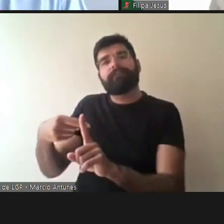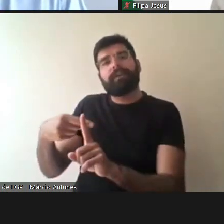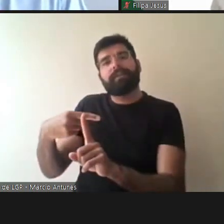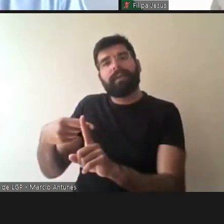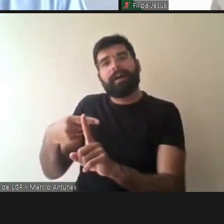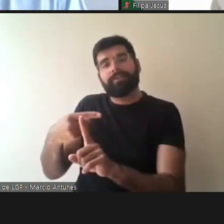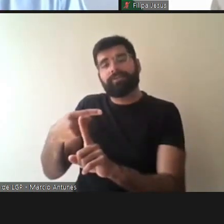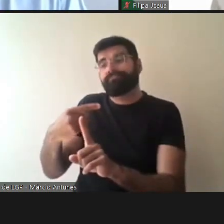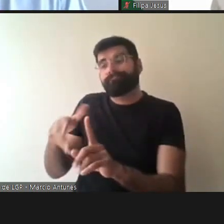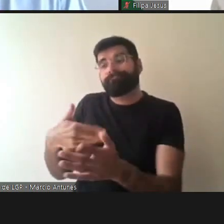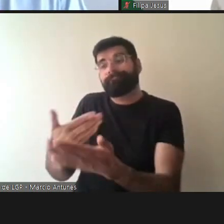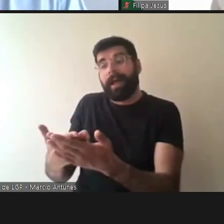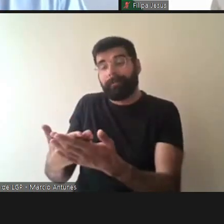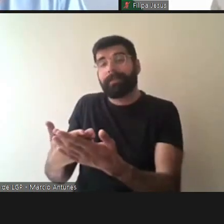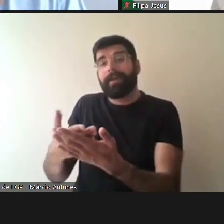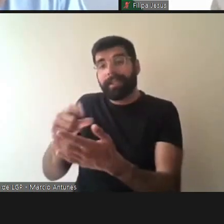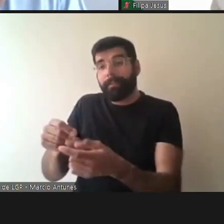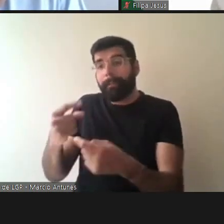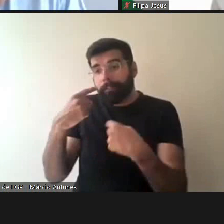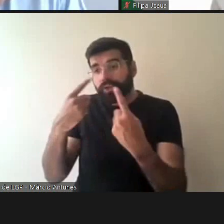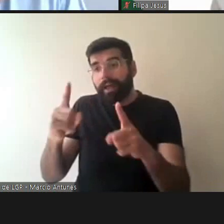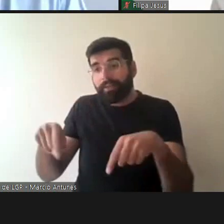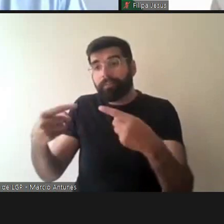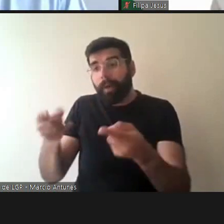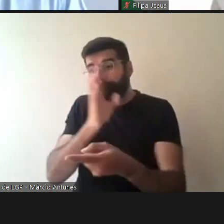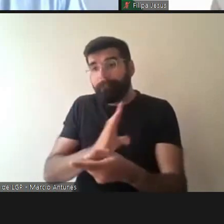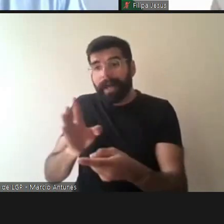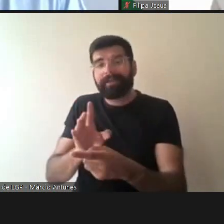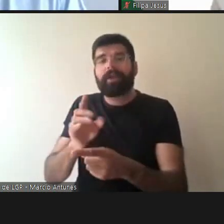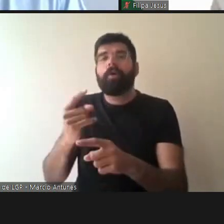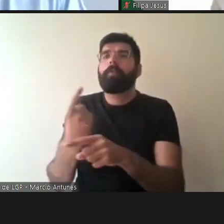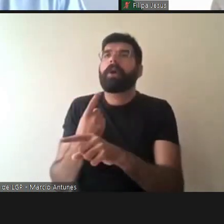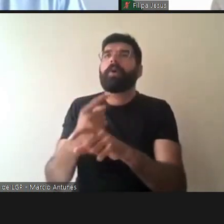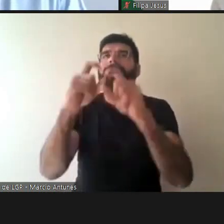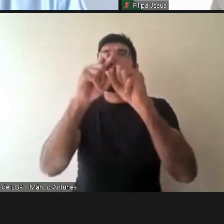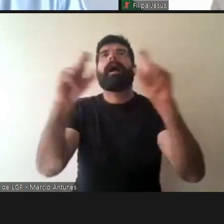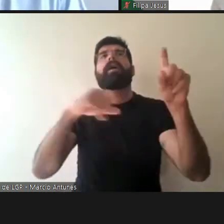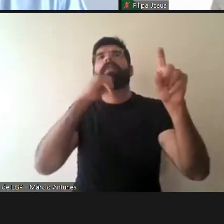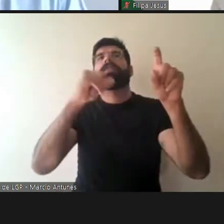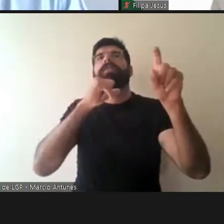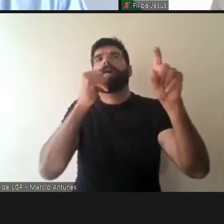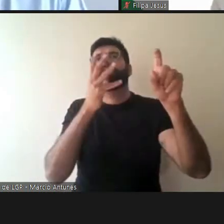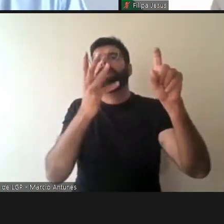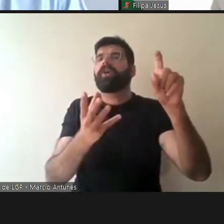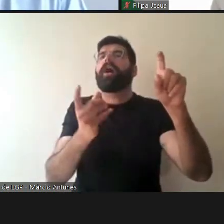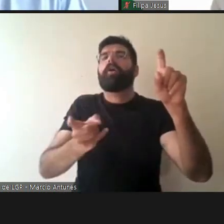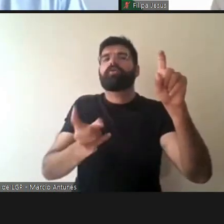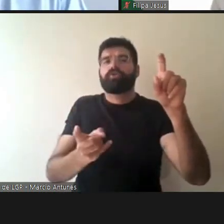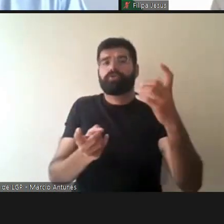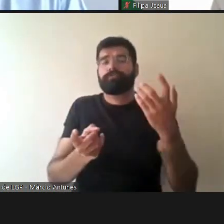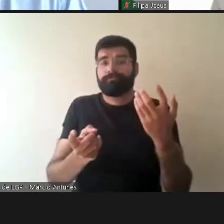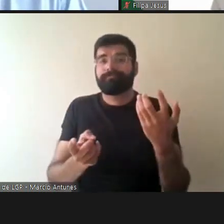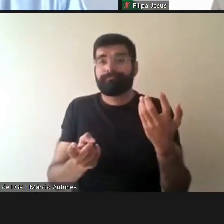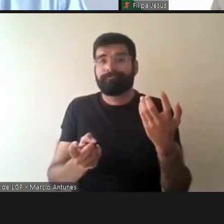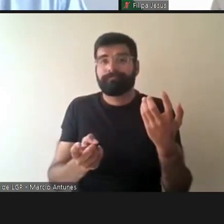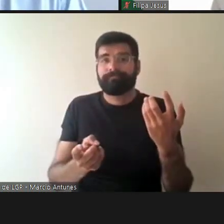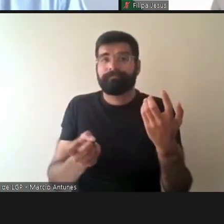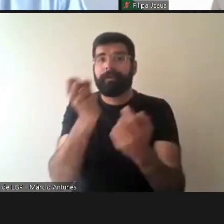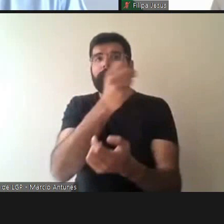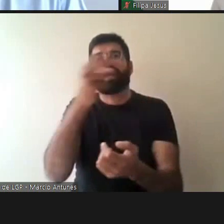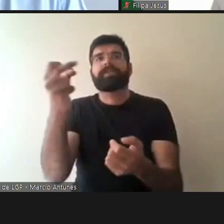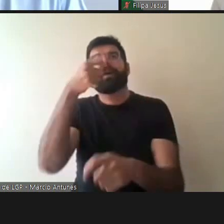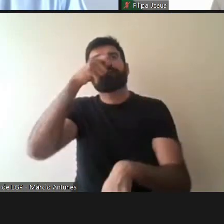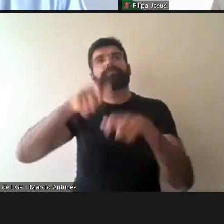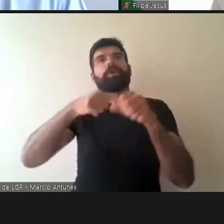no terreno aquilo que é um slogan tantas vezes dito e redito, de que os trabalhadores